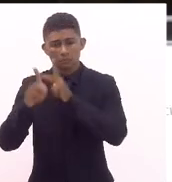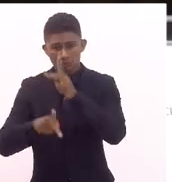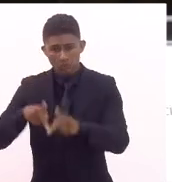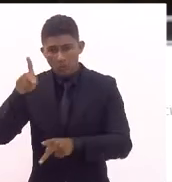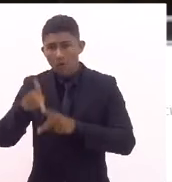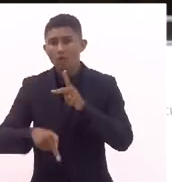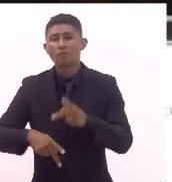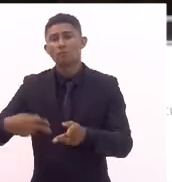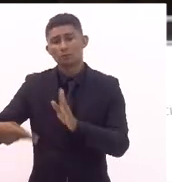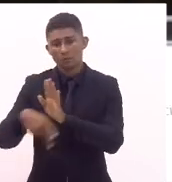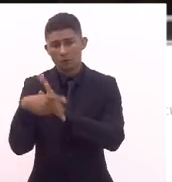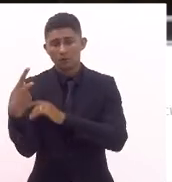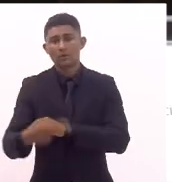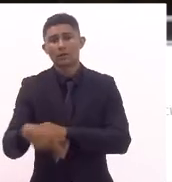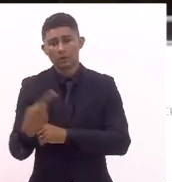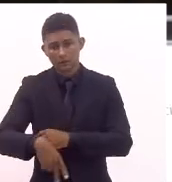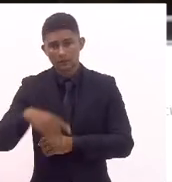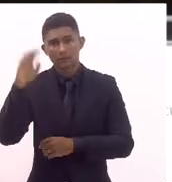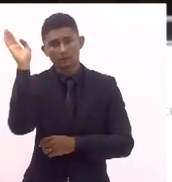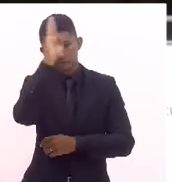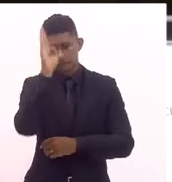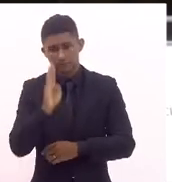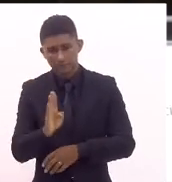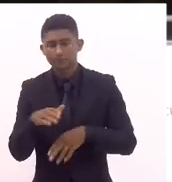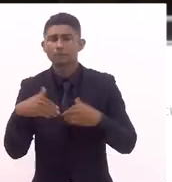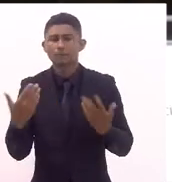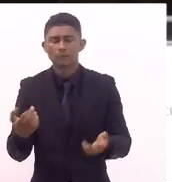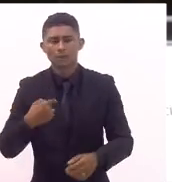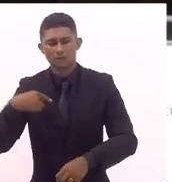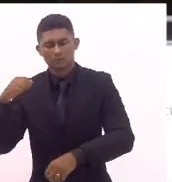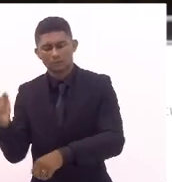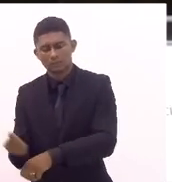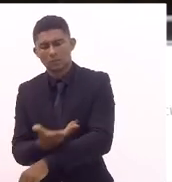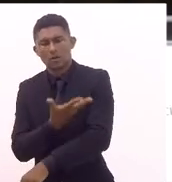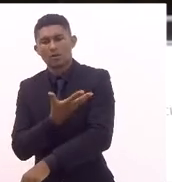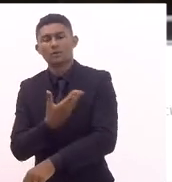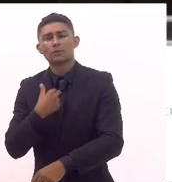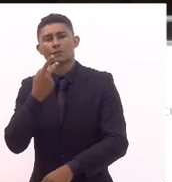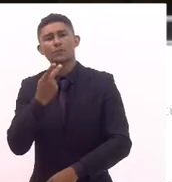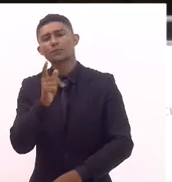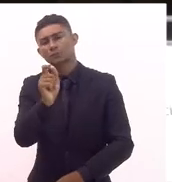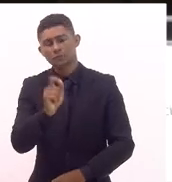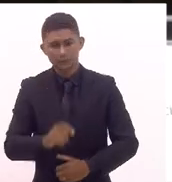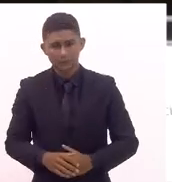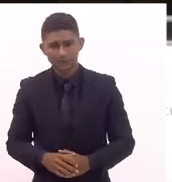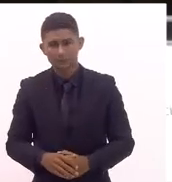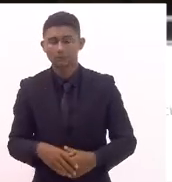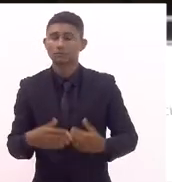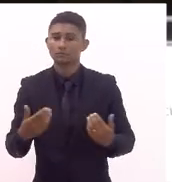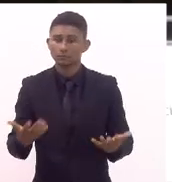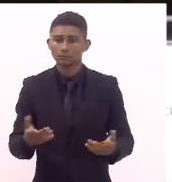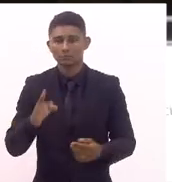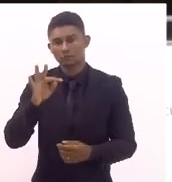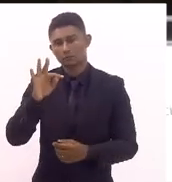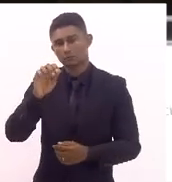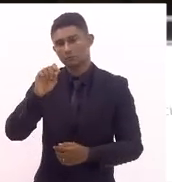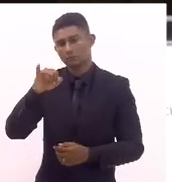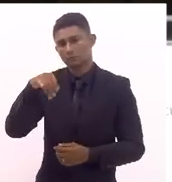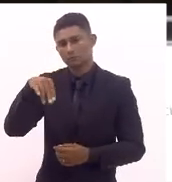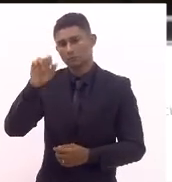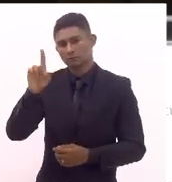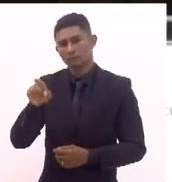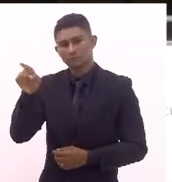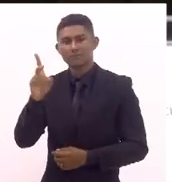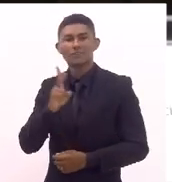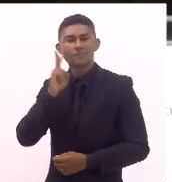por isso o Bené eu muito emocionado também quero te dizer que a Tainá falou aqui